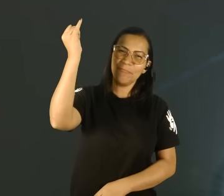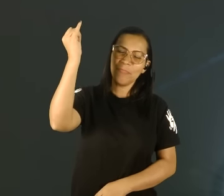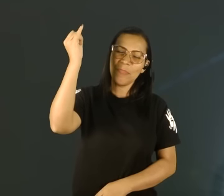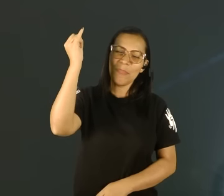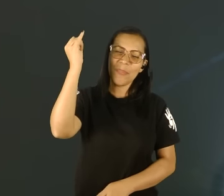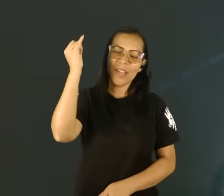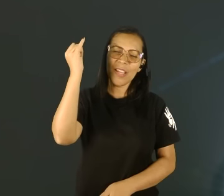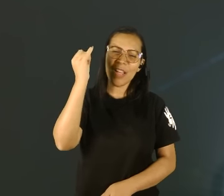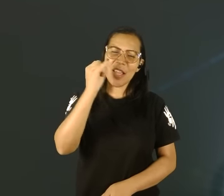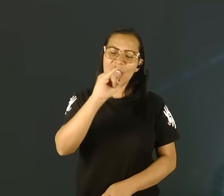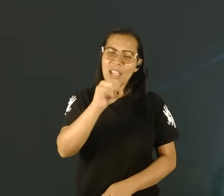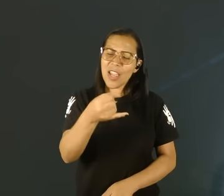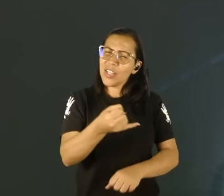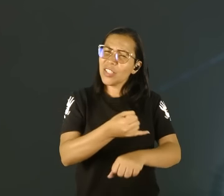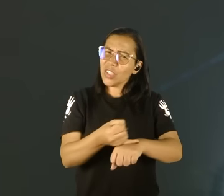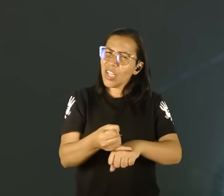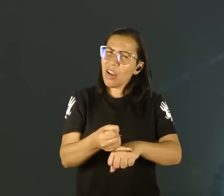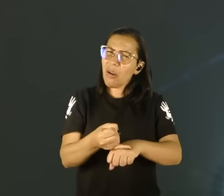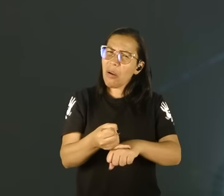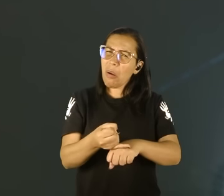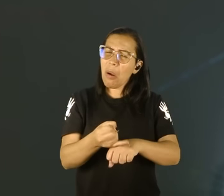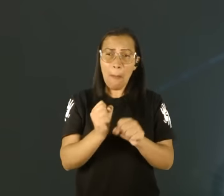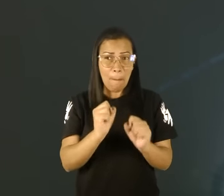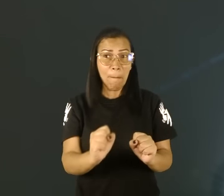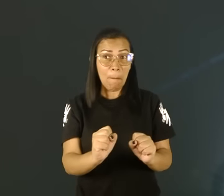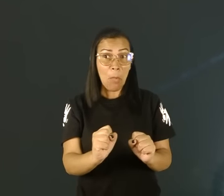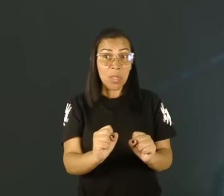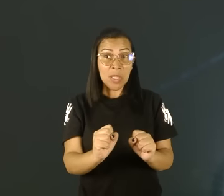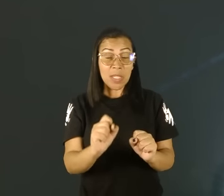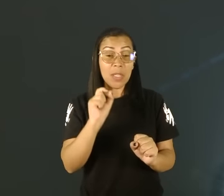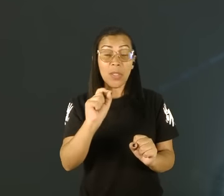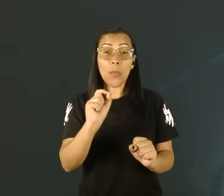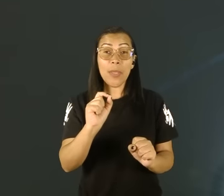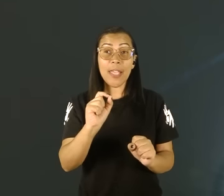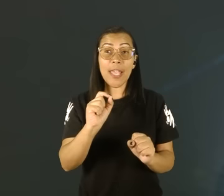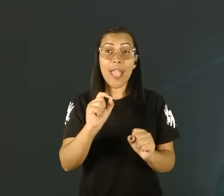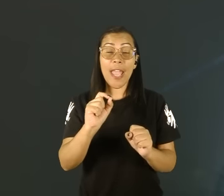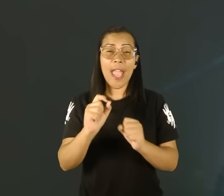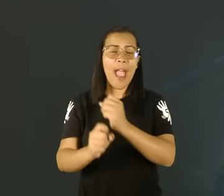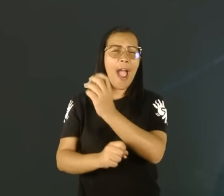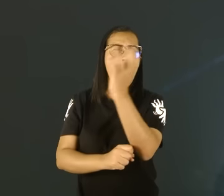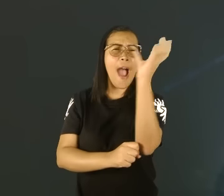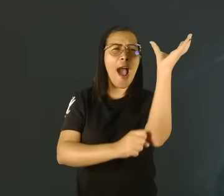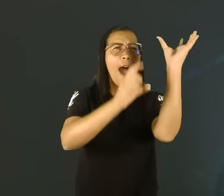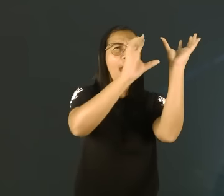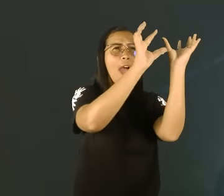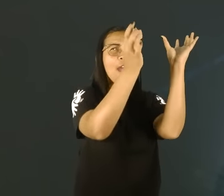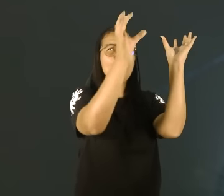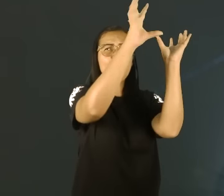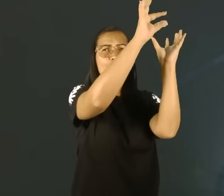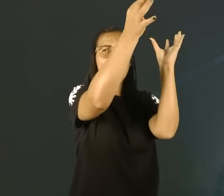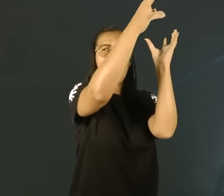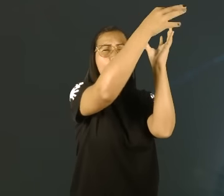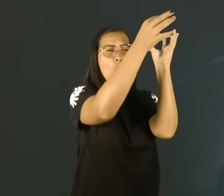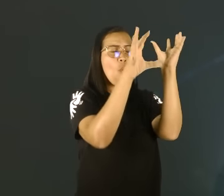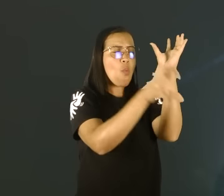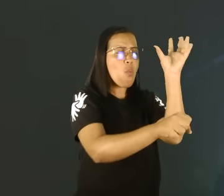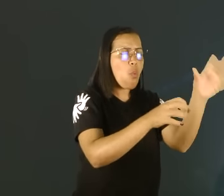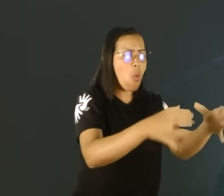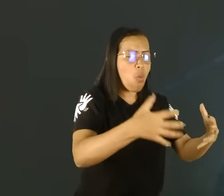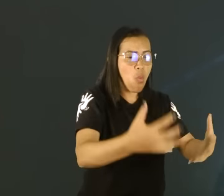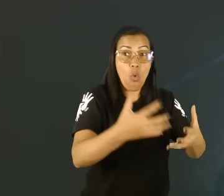deitado sobre sua própria mala de viagem, Jacó poderia ter deitado sobre peles de animais, mas ele deitou sobre